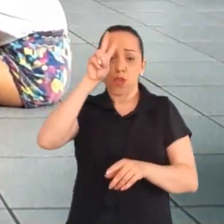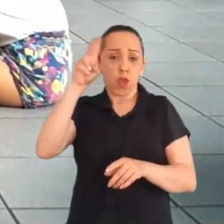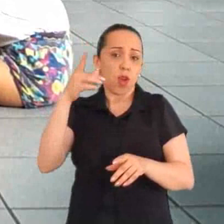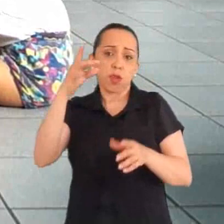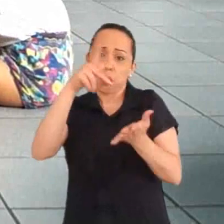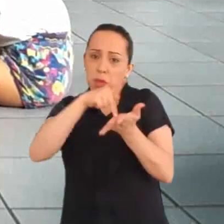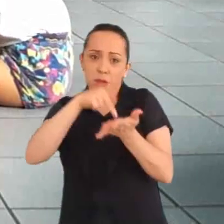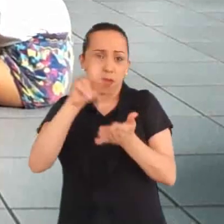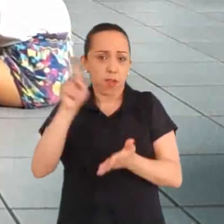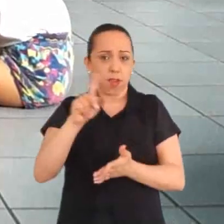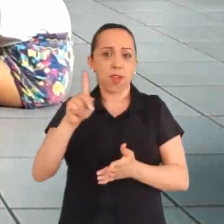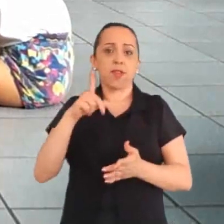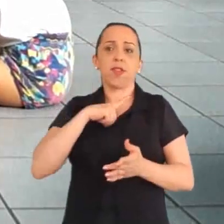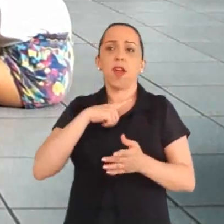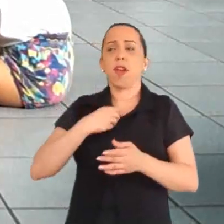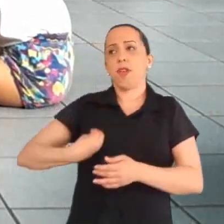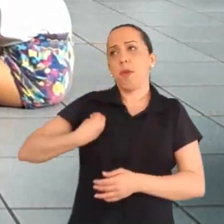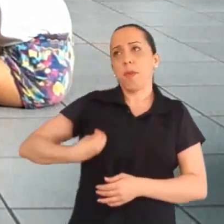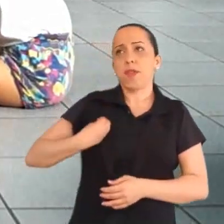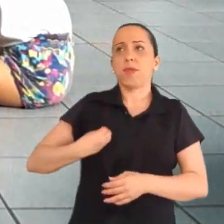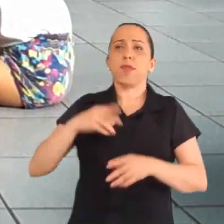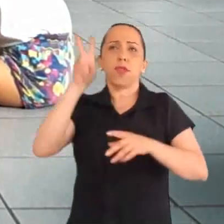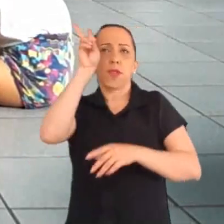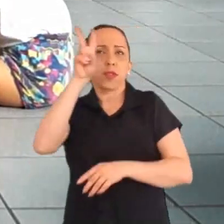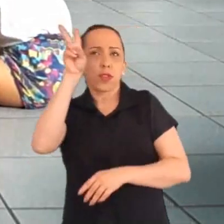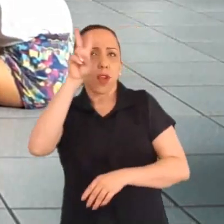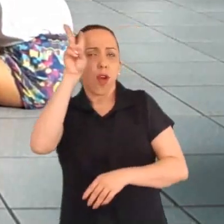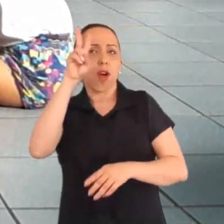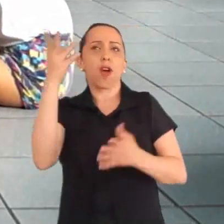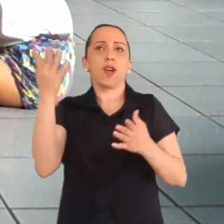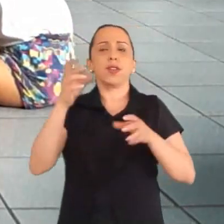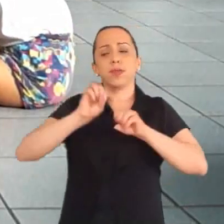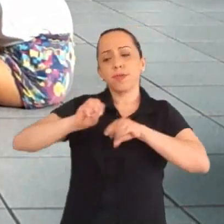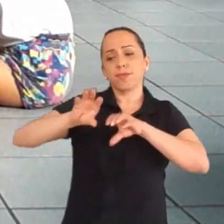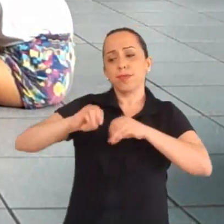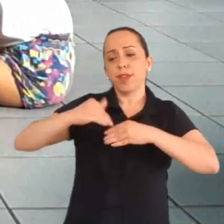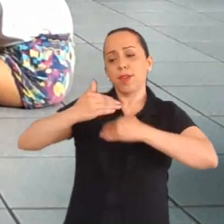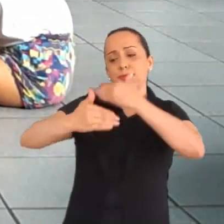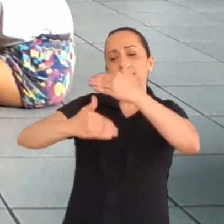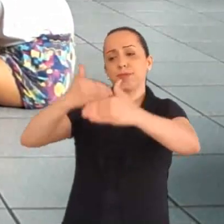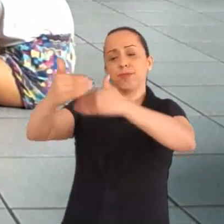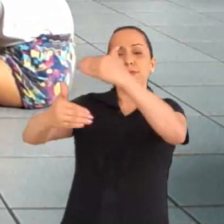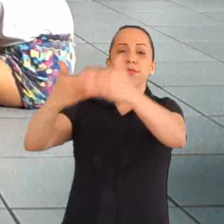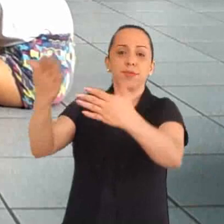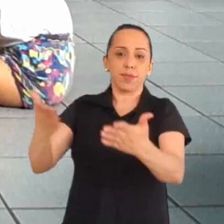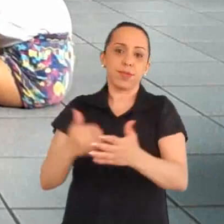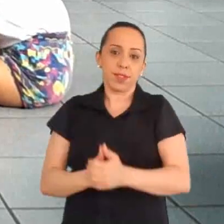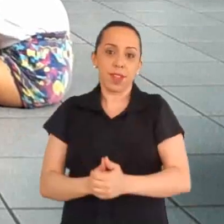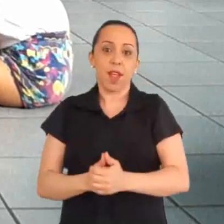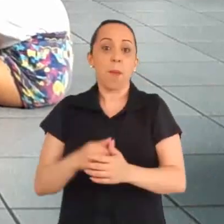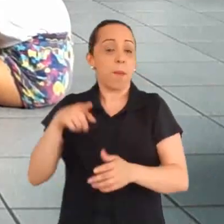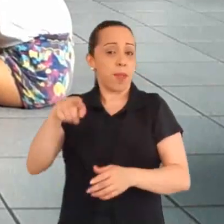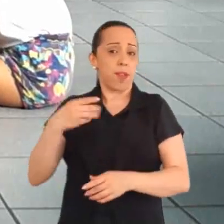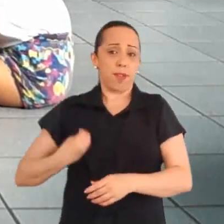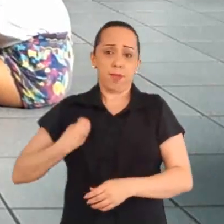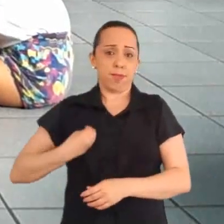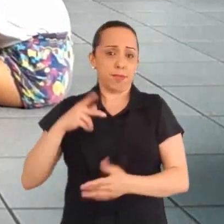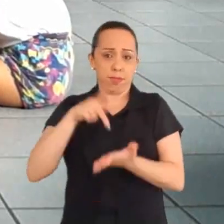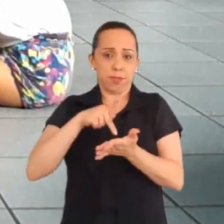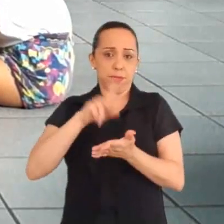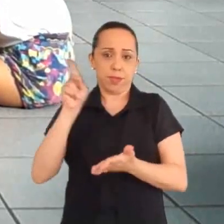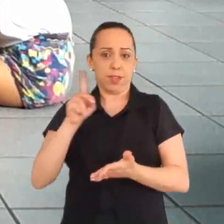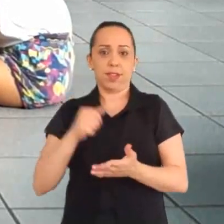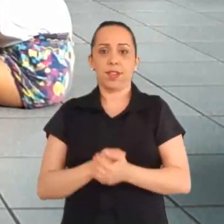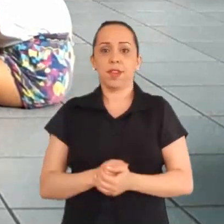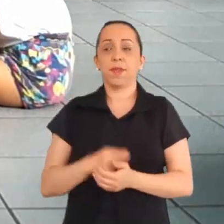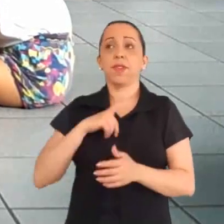popular. Eles são lendas, são histórias que são passadas de geração em geração. Mas o folclore não é só lendas. O folclore também